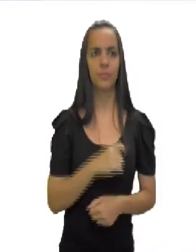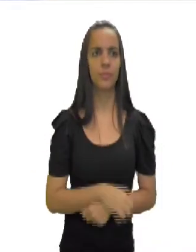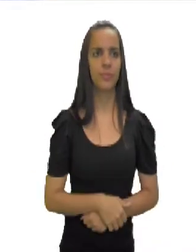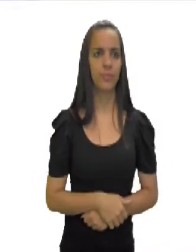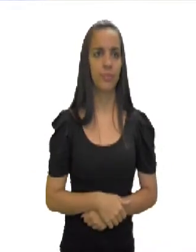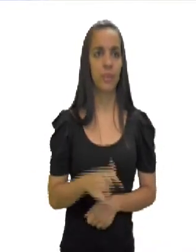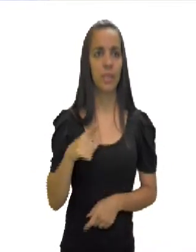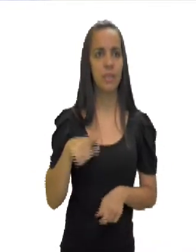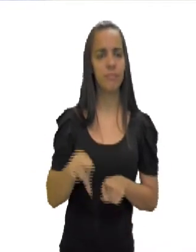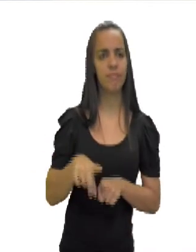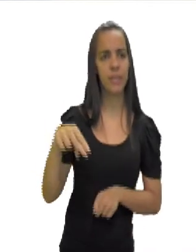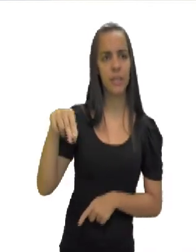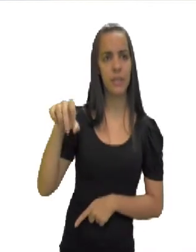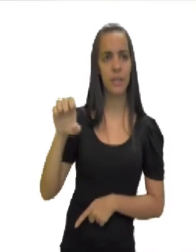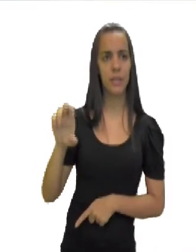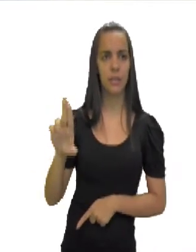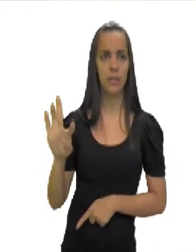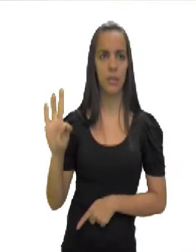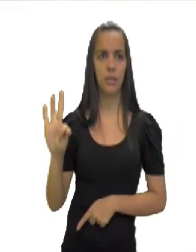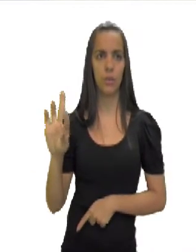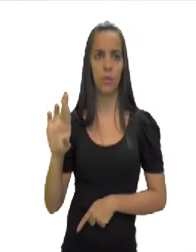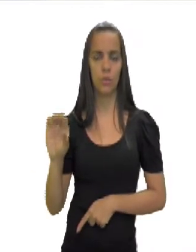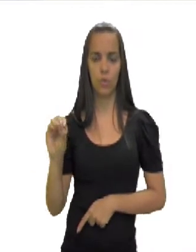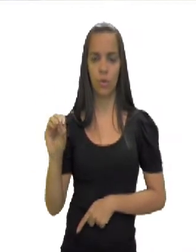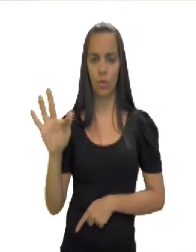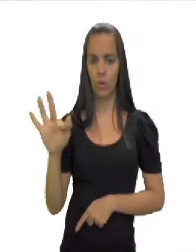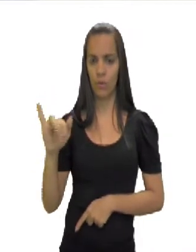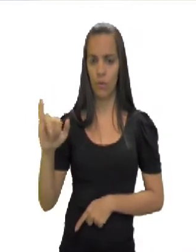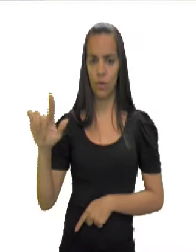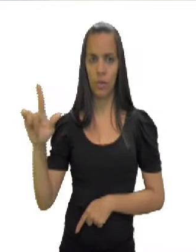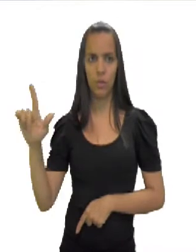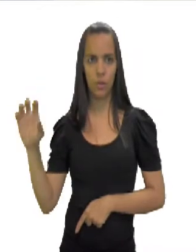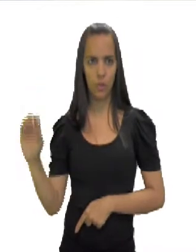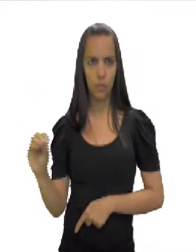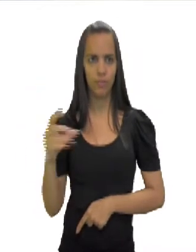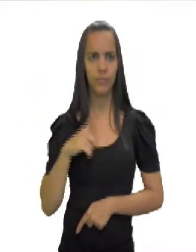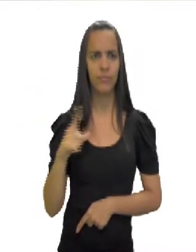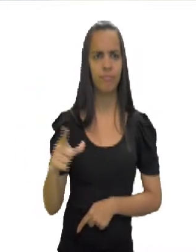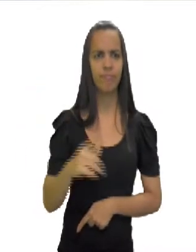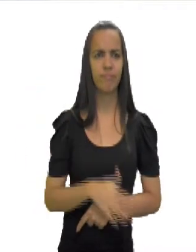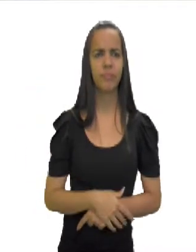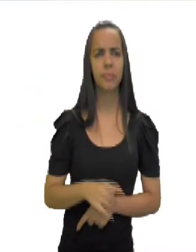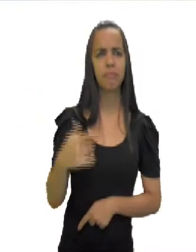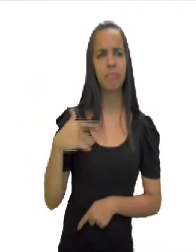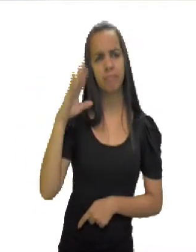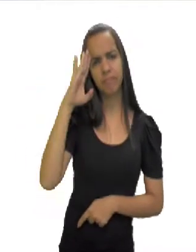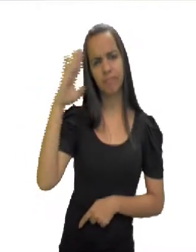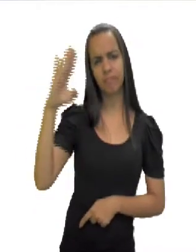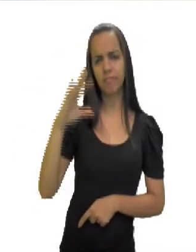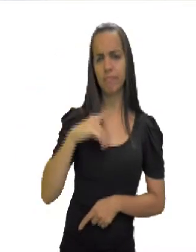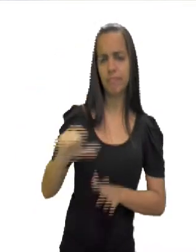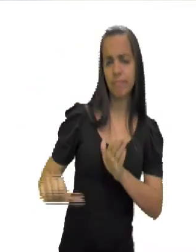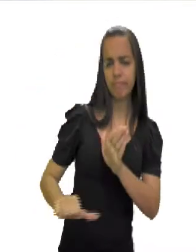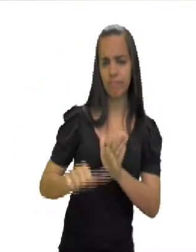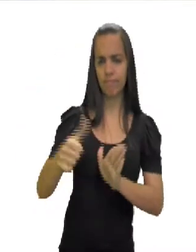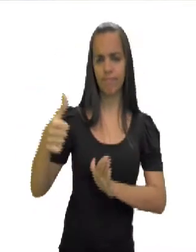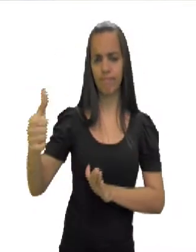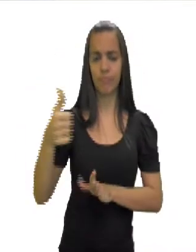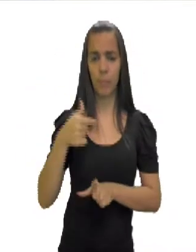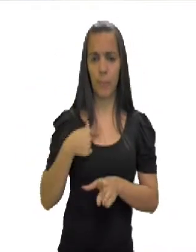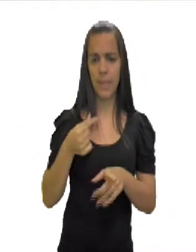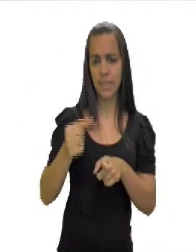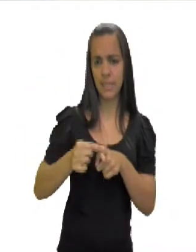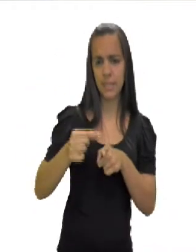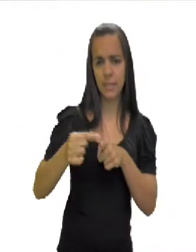o neutrófilo. Os neutrófilos são geralmente as primeiras células do